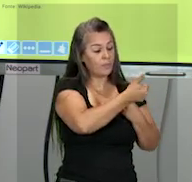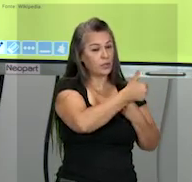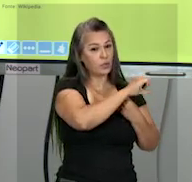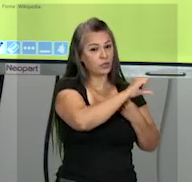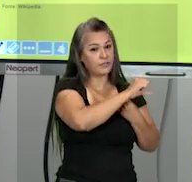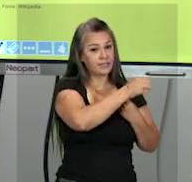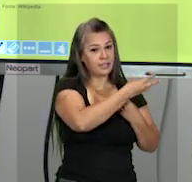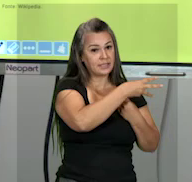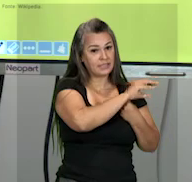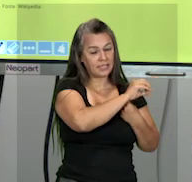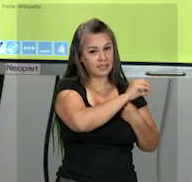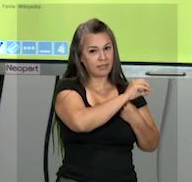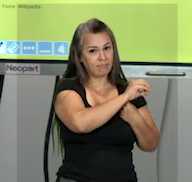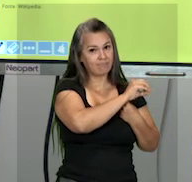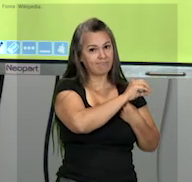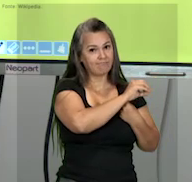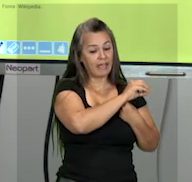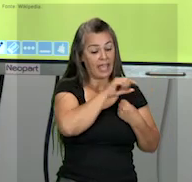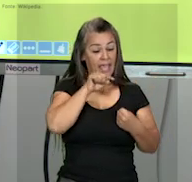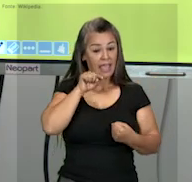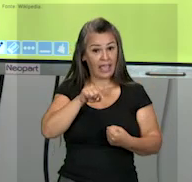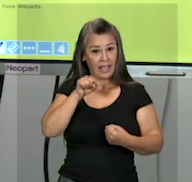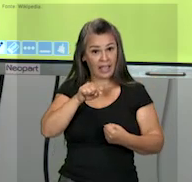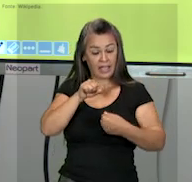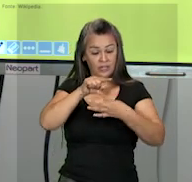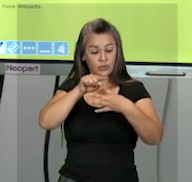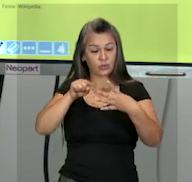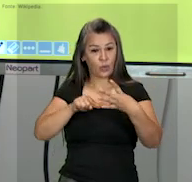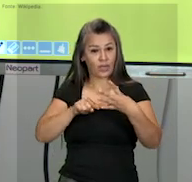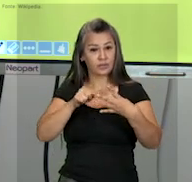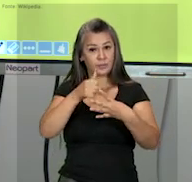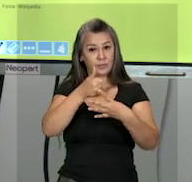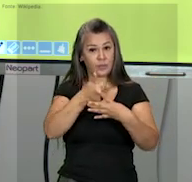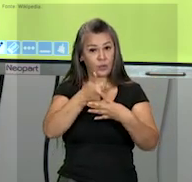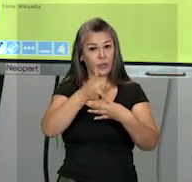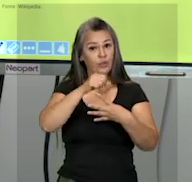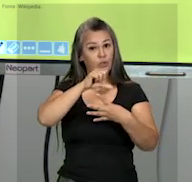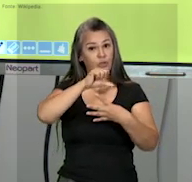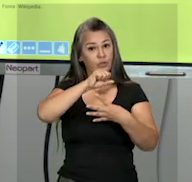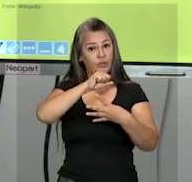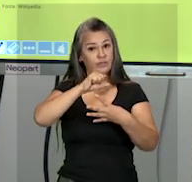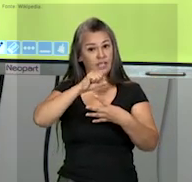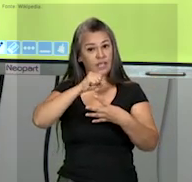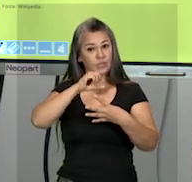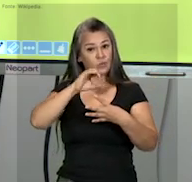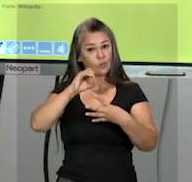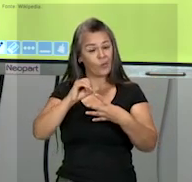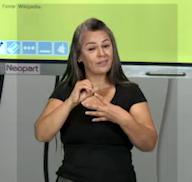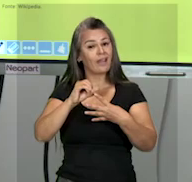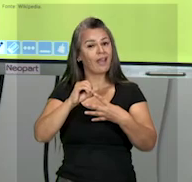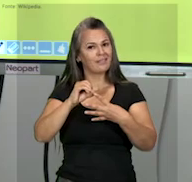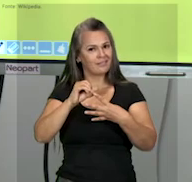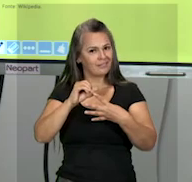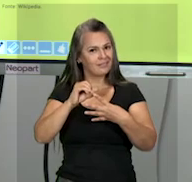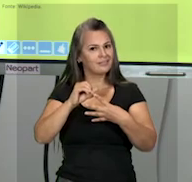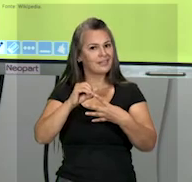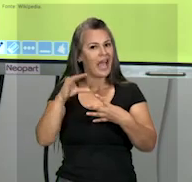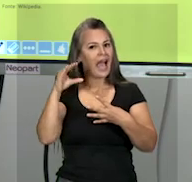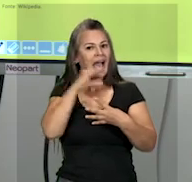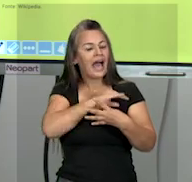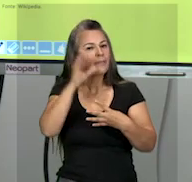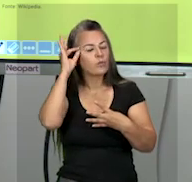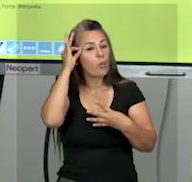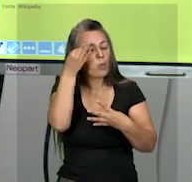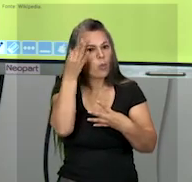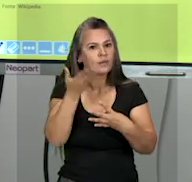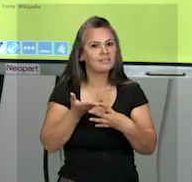Os tigres asiáticos se industrializaram na década de 80, indo para a década de 90. Ou seja, a gente se industrializou 50 anos antes deles. Nossa indústria é muito